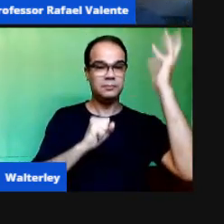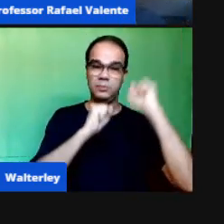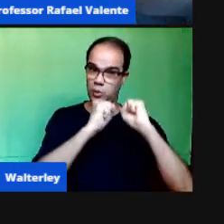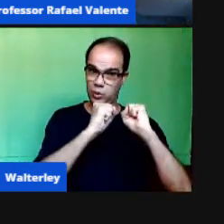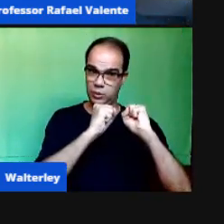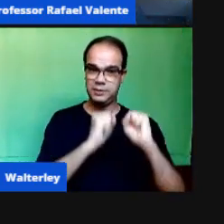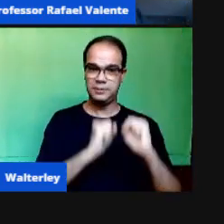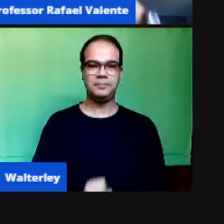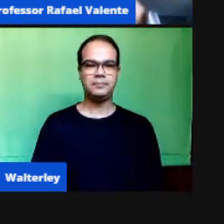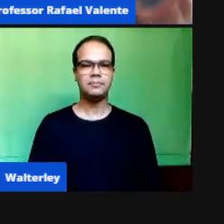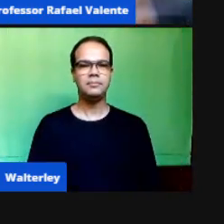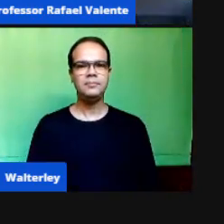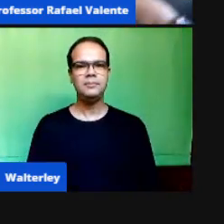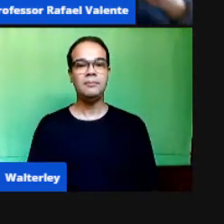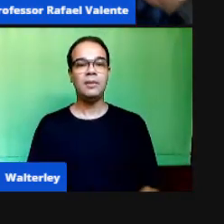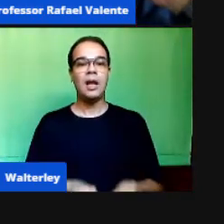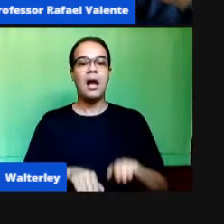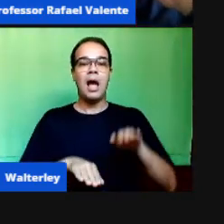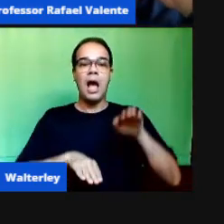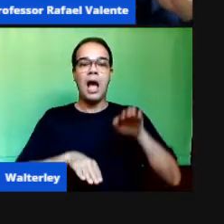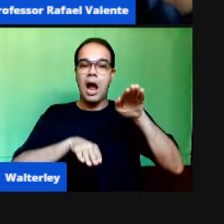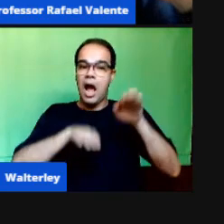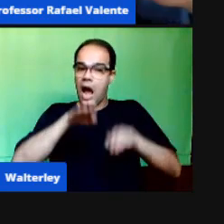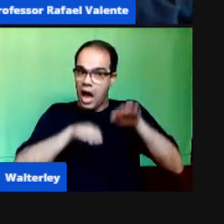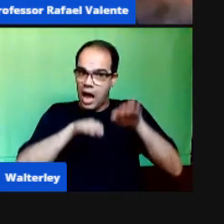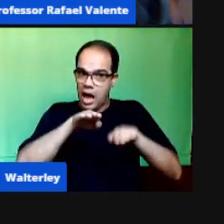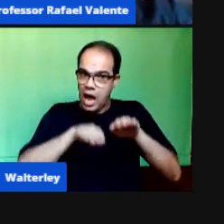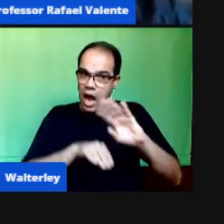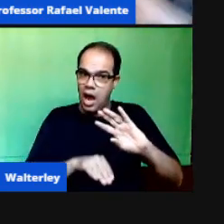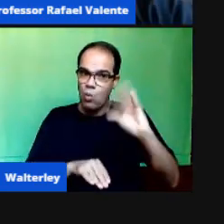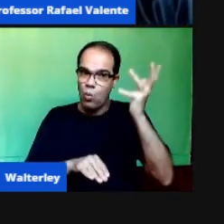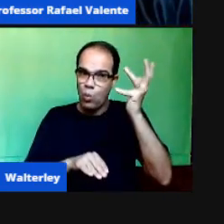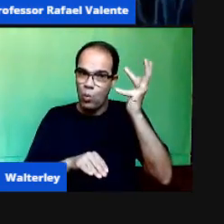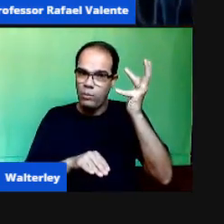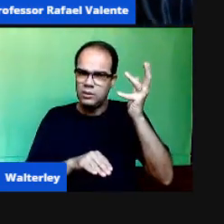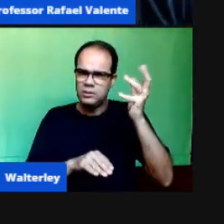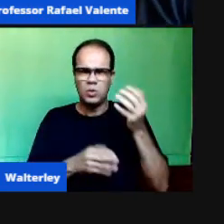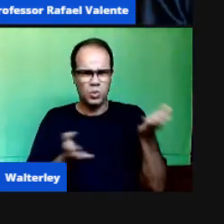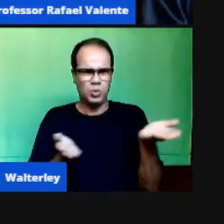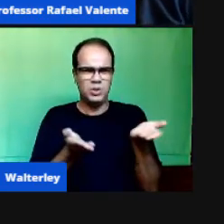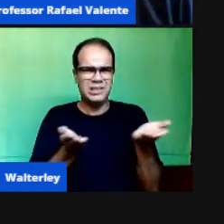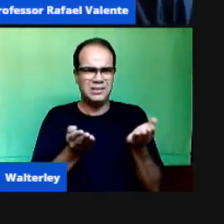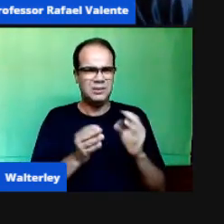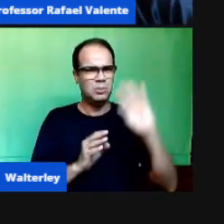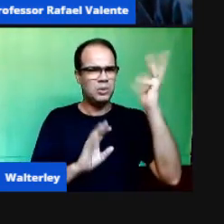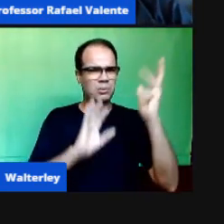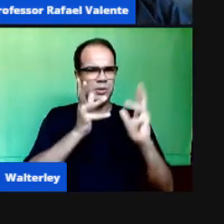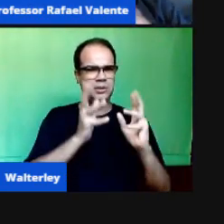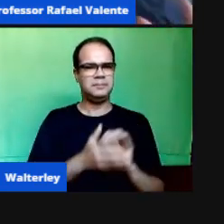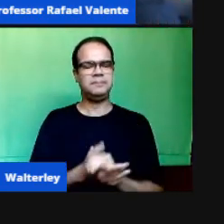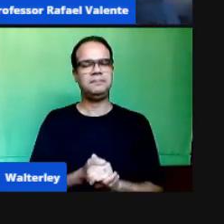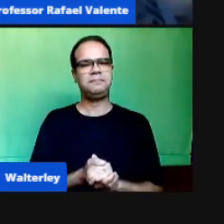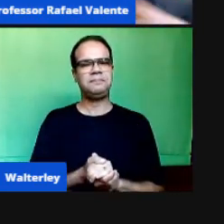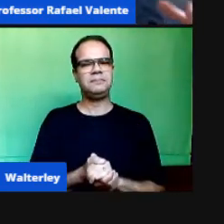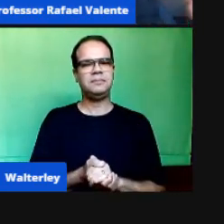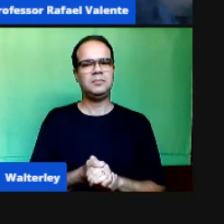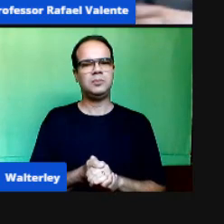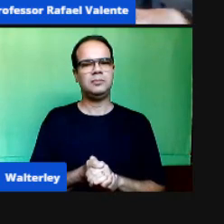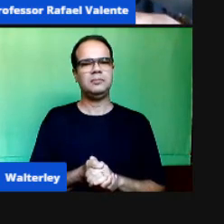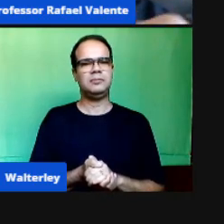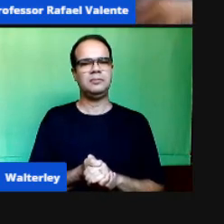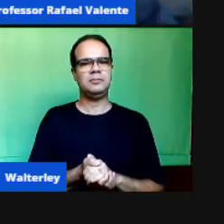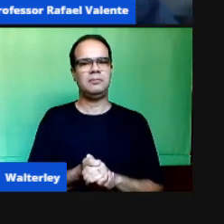Bom, muitas vezes, ainda mais nos dias de hoje, né, a gente se preocupa muito com